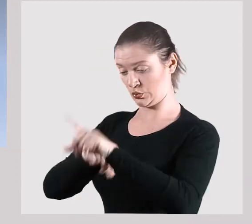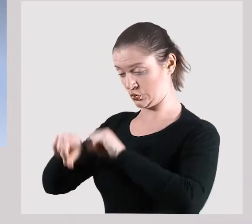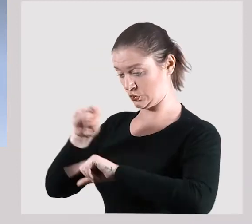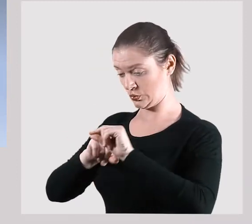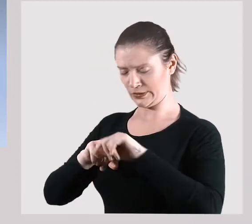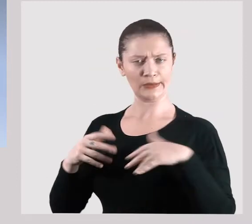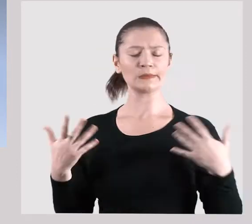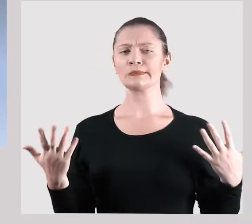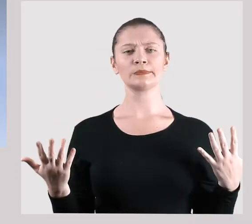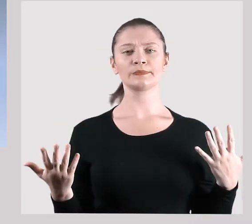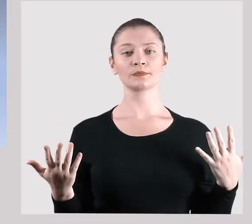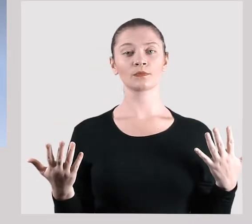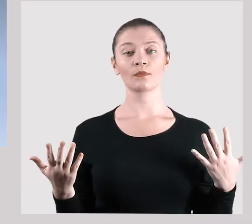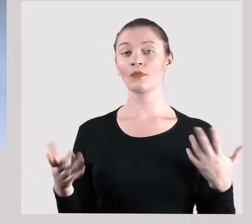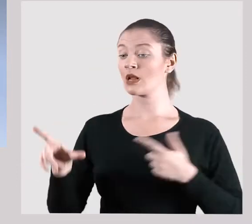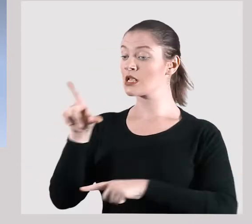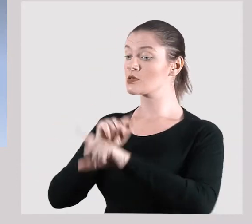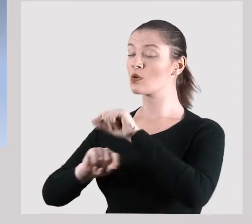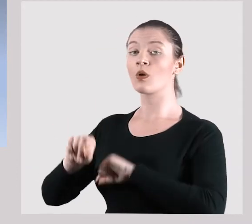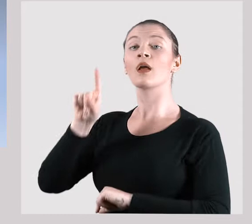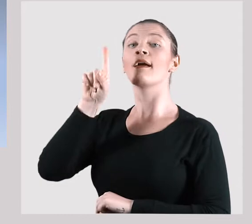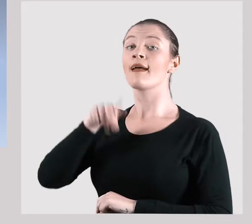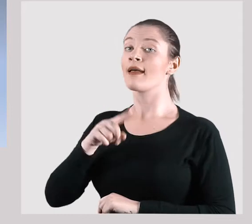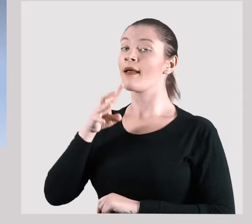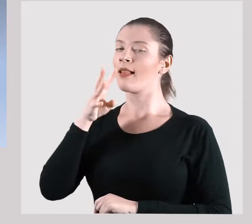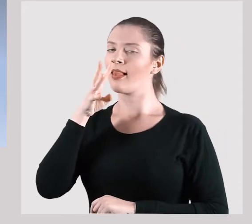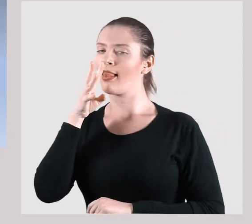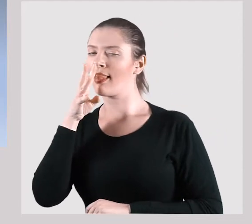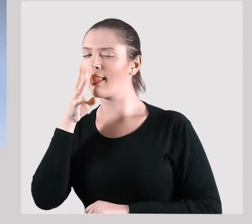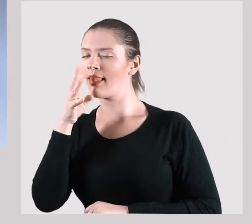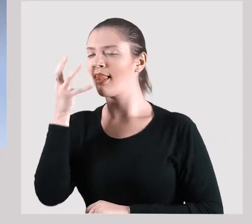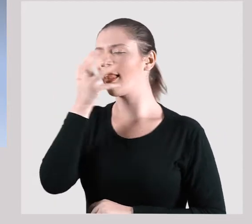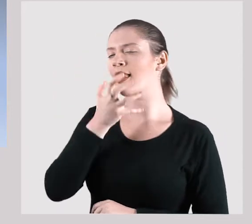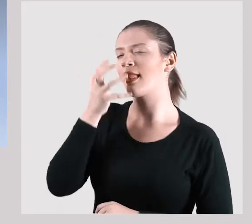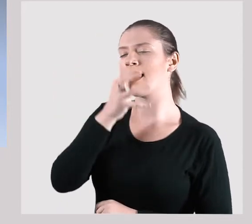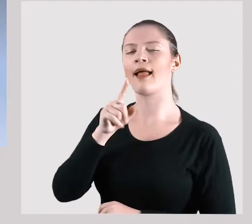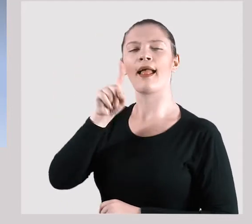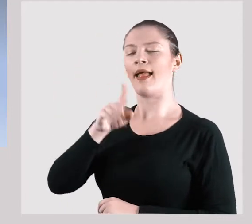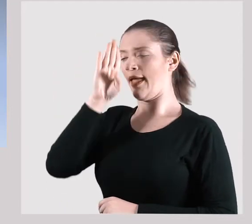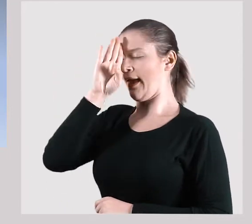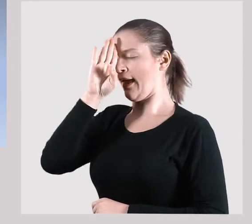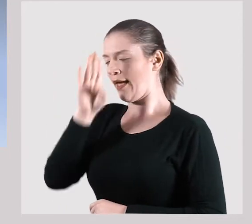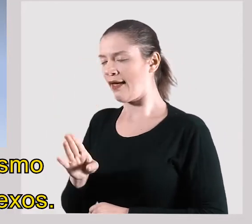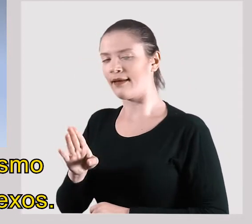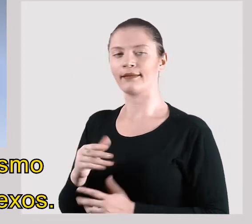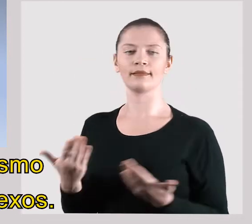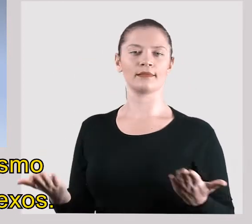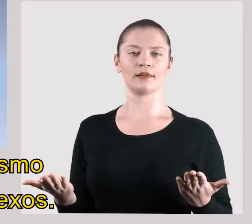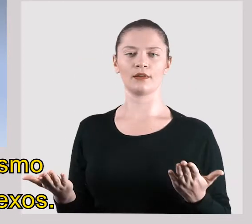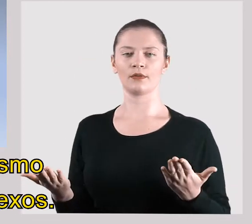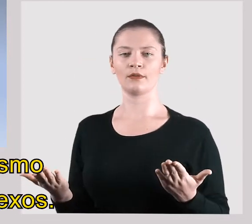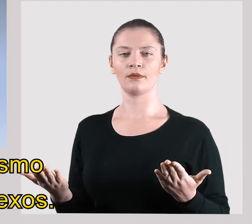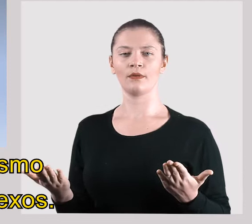e tal. Orientação sexual é atração sexual, heterossexual é atração pelo sexo oposto,